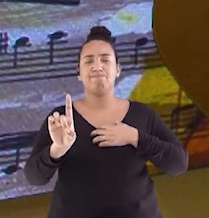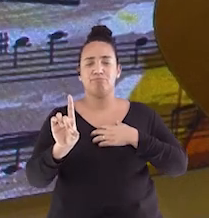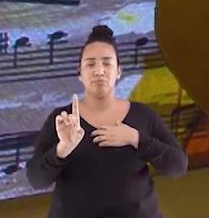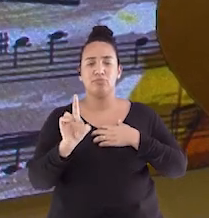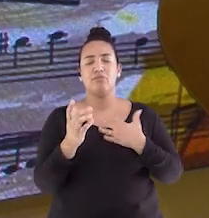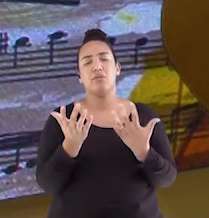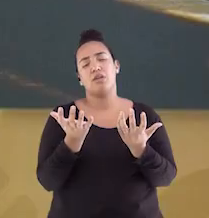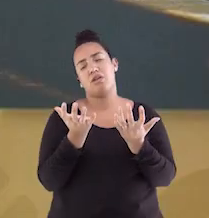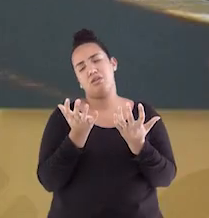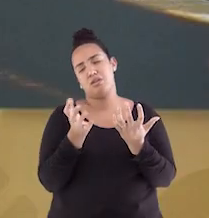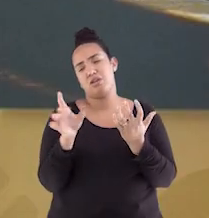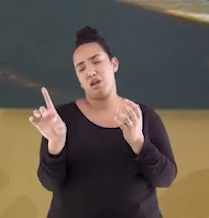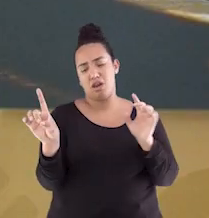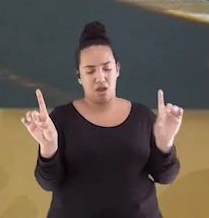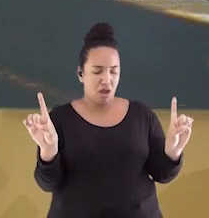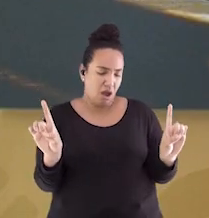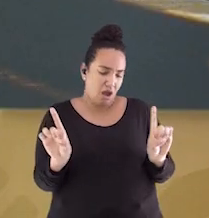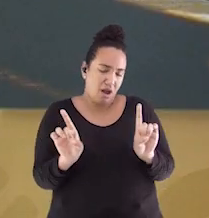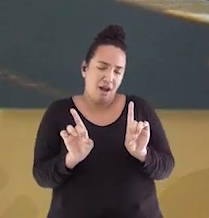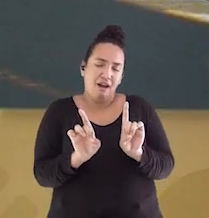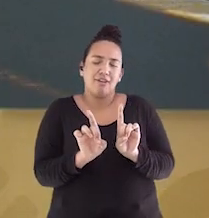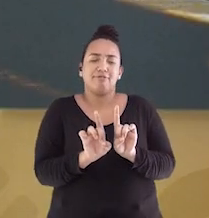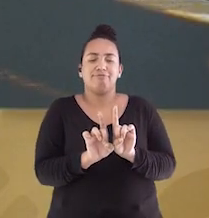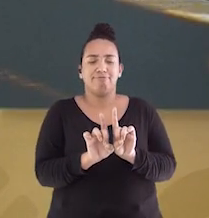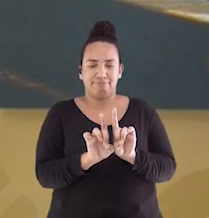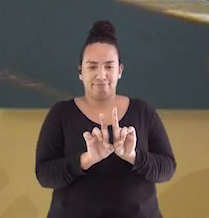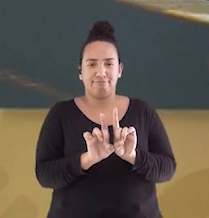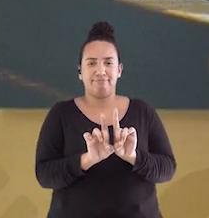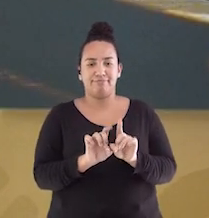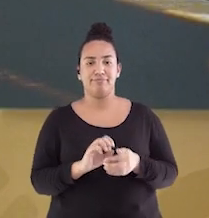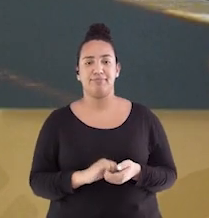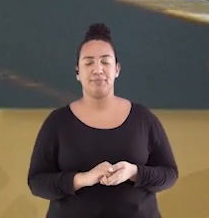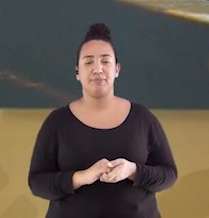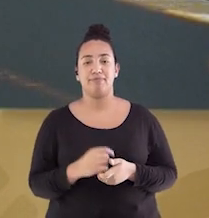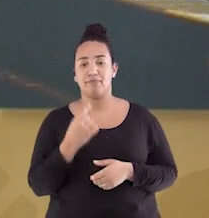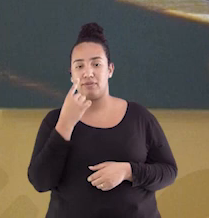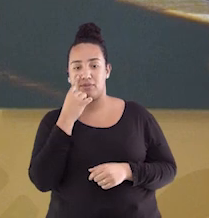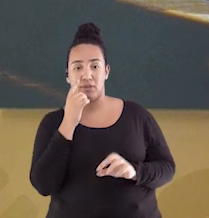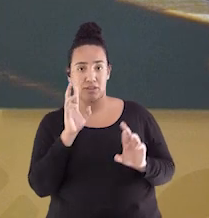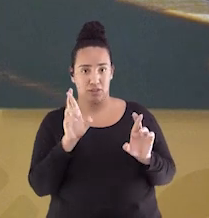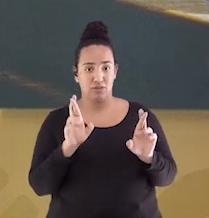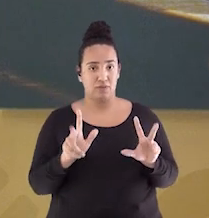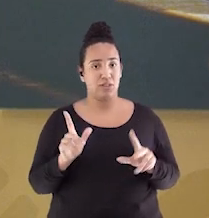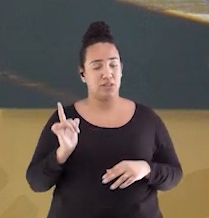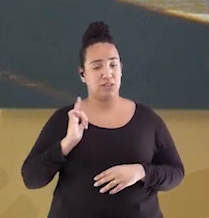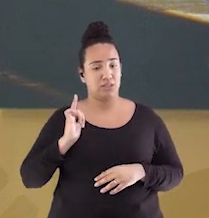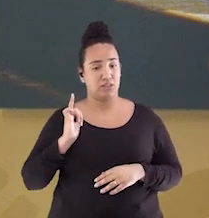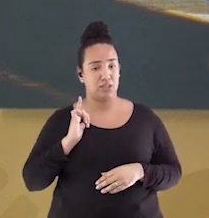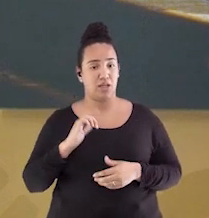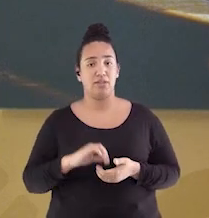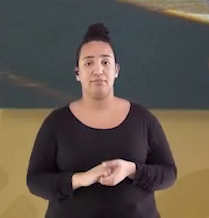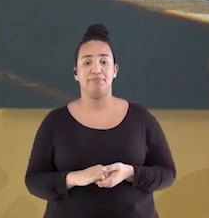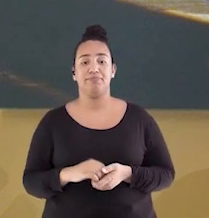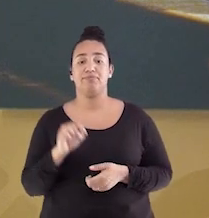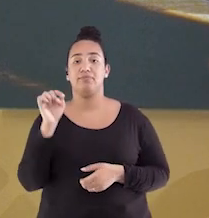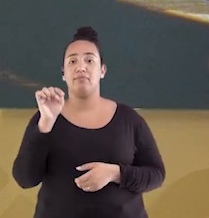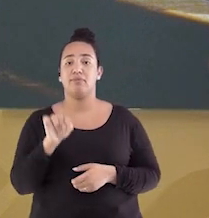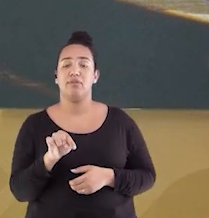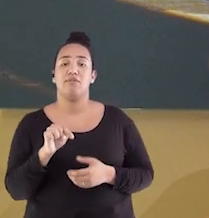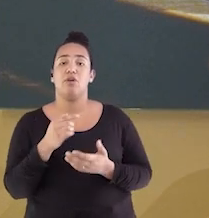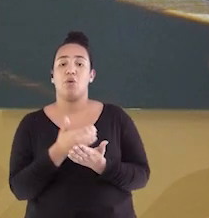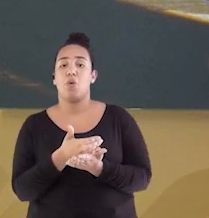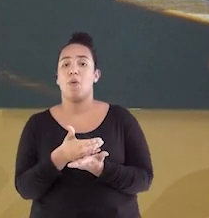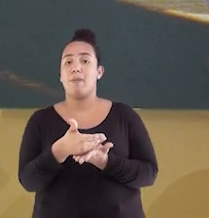nós dois. Vocês ouviram a diferença entre as duas partes? Essa daqui é a parte que vai levar pro refrão, que, como eu